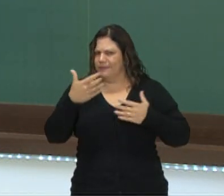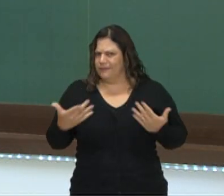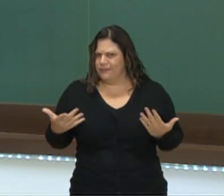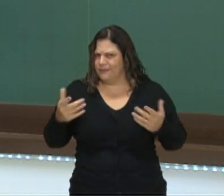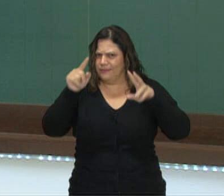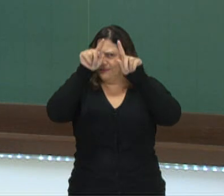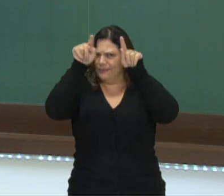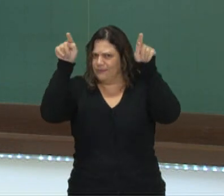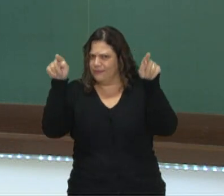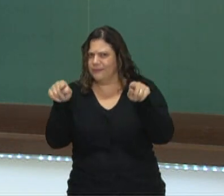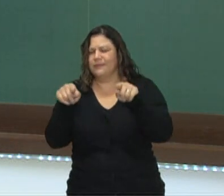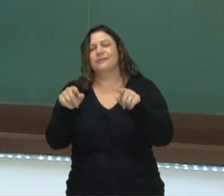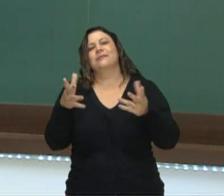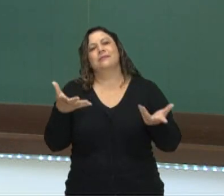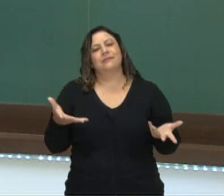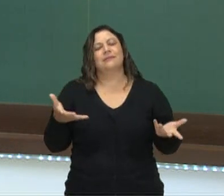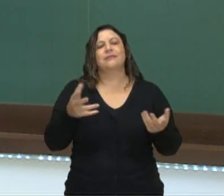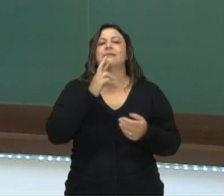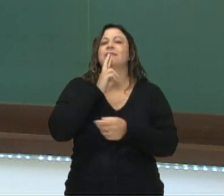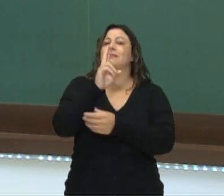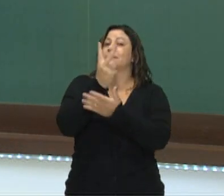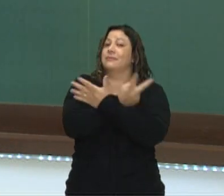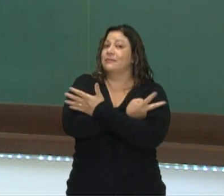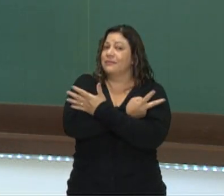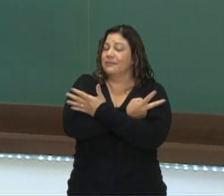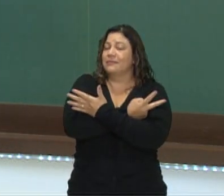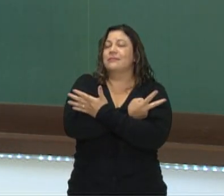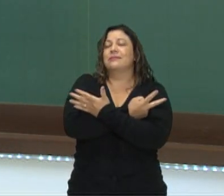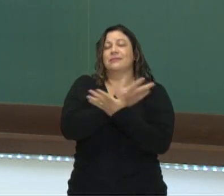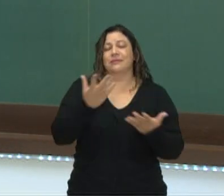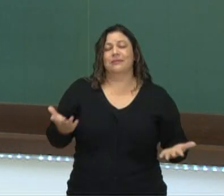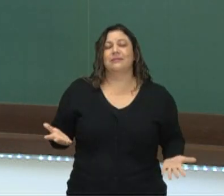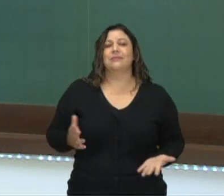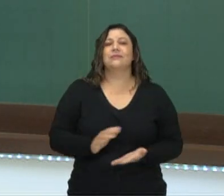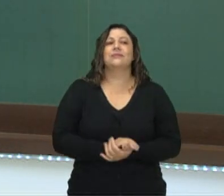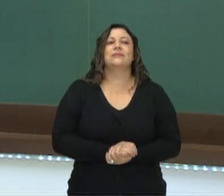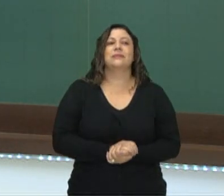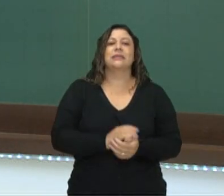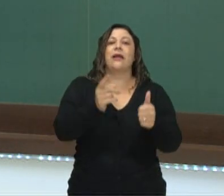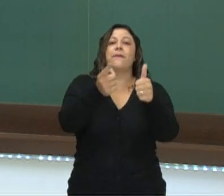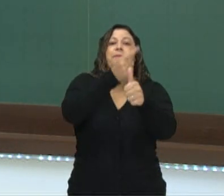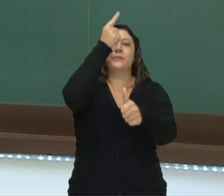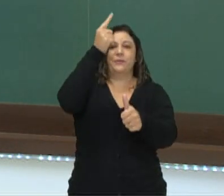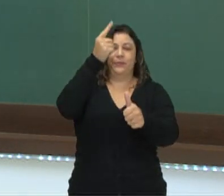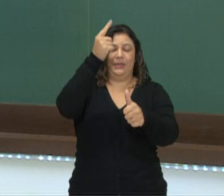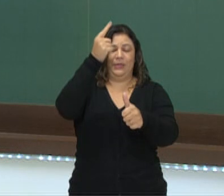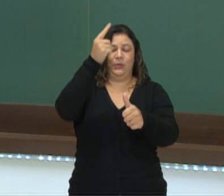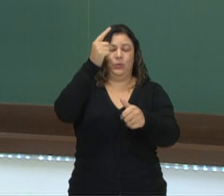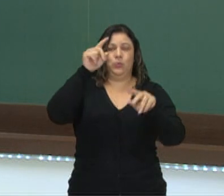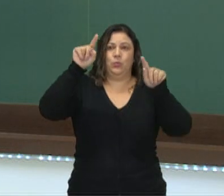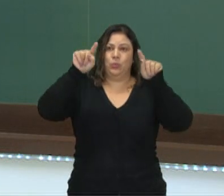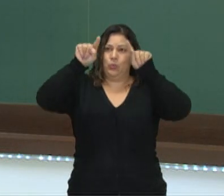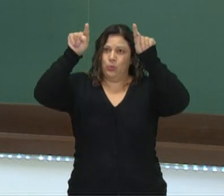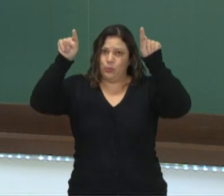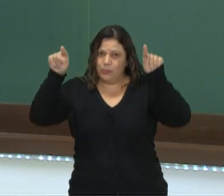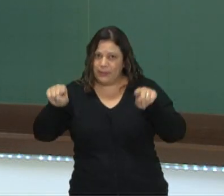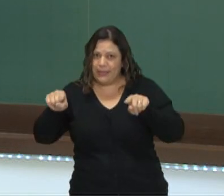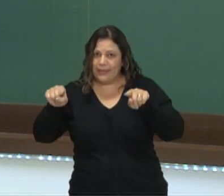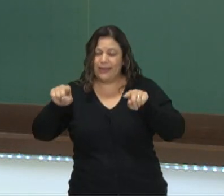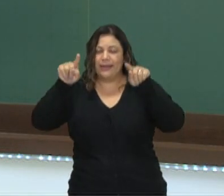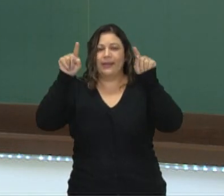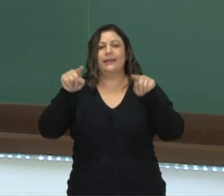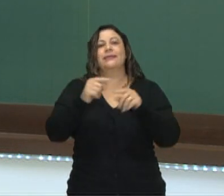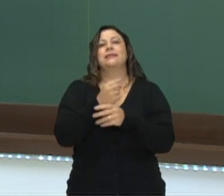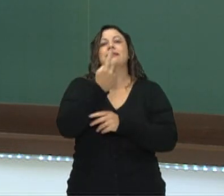A resposta não seria adequada de acordo com o que estava sendo pedido. Então, primeiramente, resolvo o que está dentro dos parênteses, 15